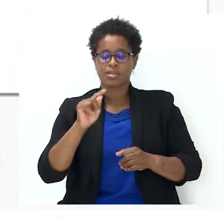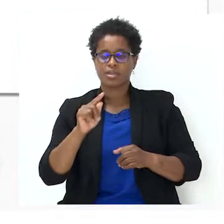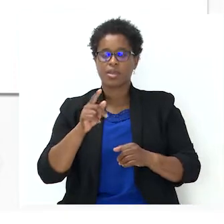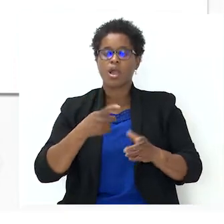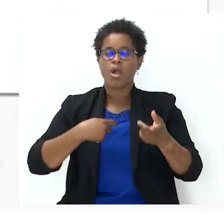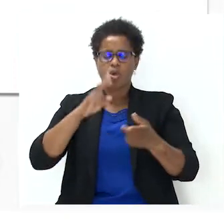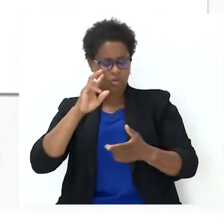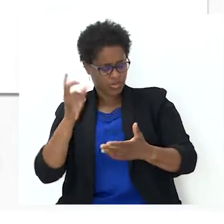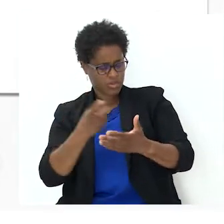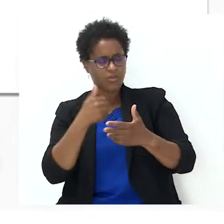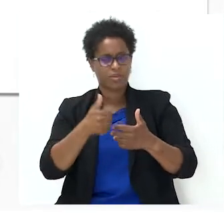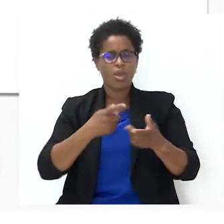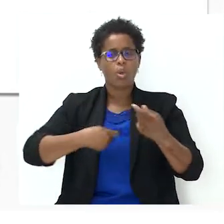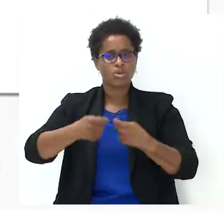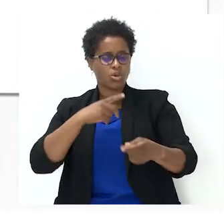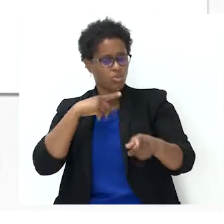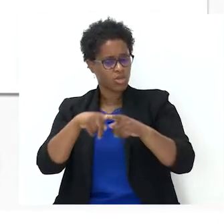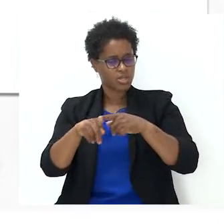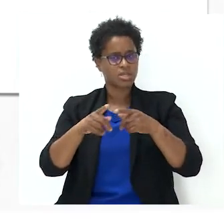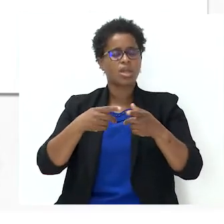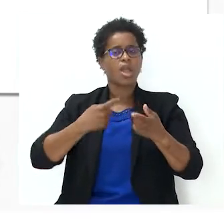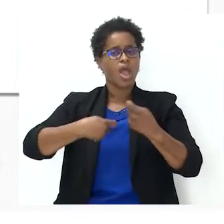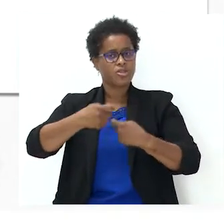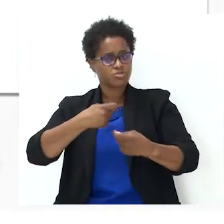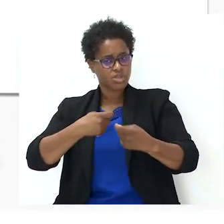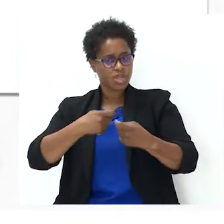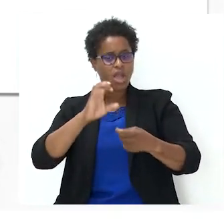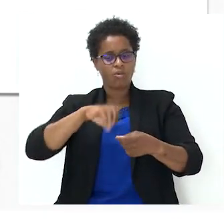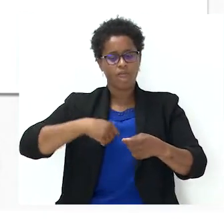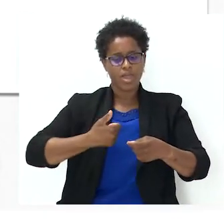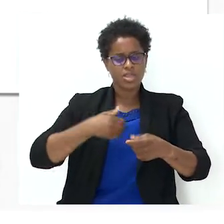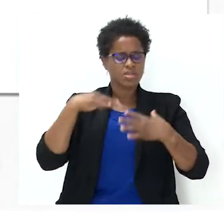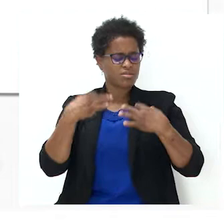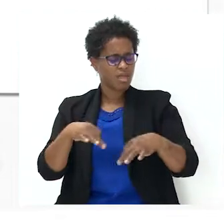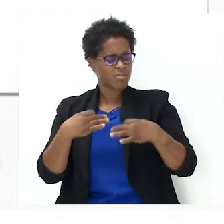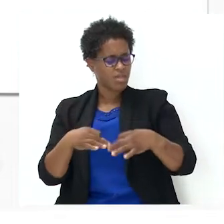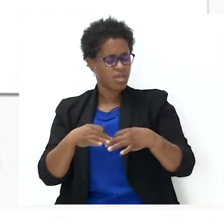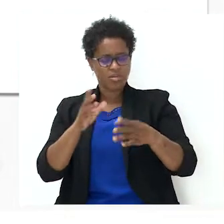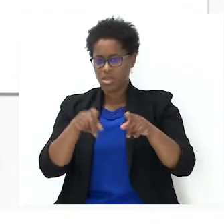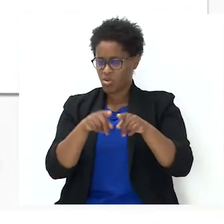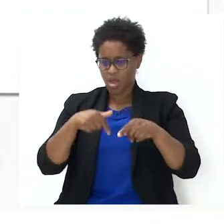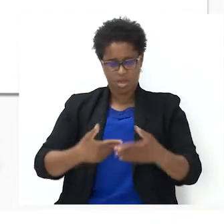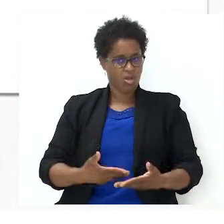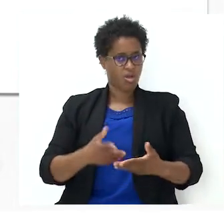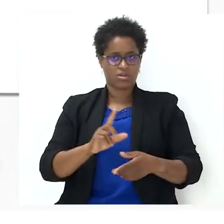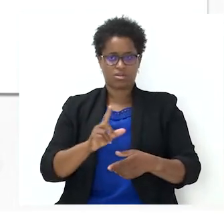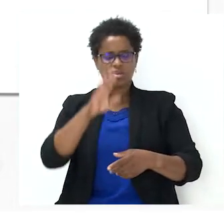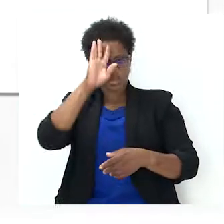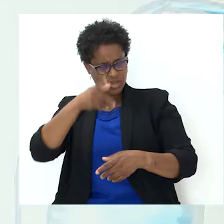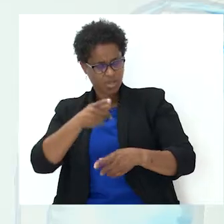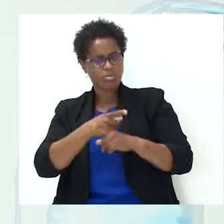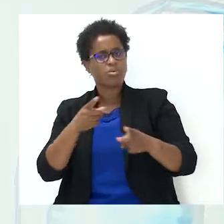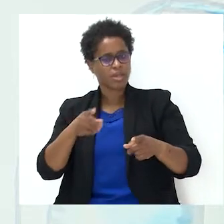organização política e administrativa de Cabo Verde nem sempre foi como é agora. Sabes por quê,